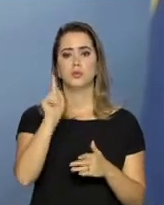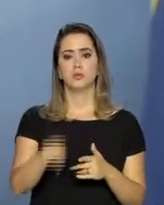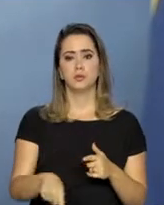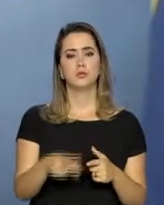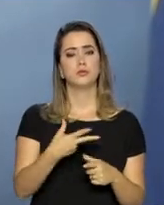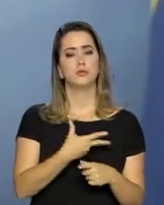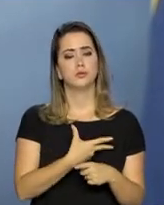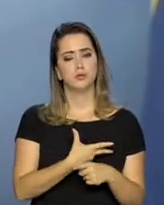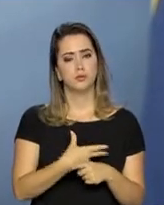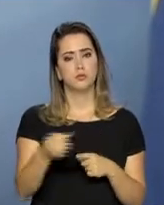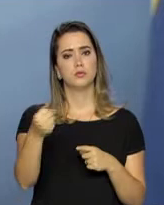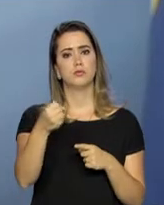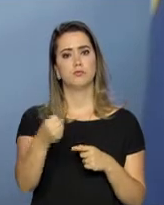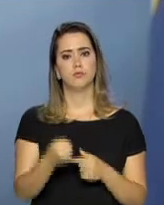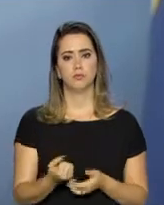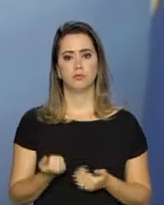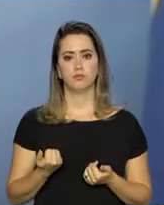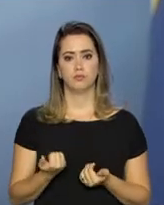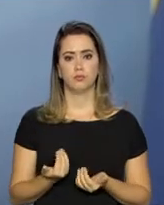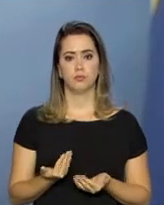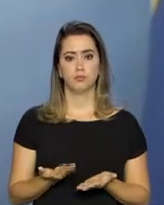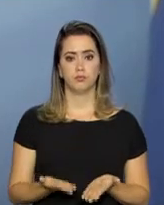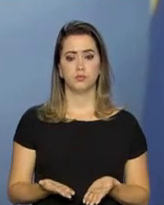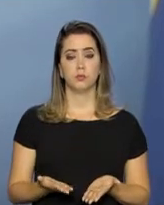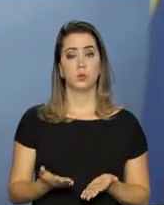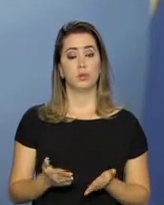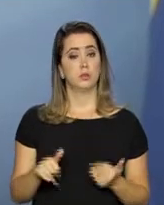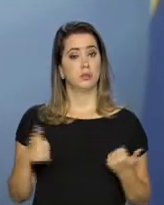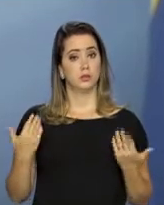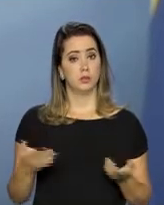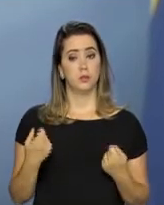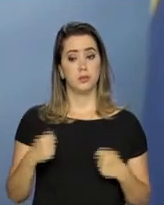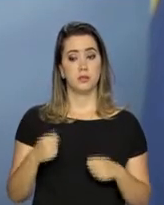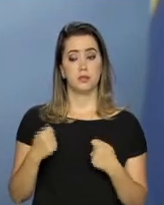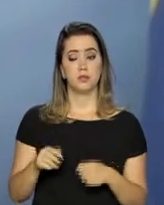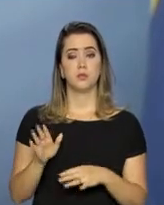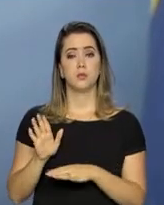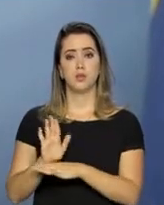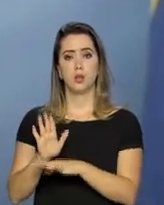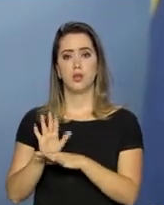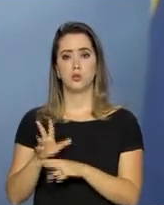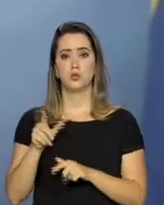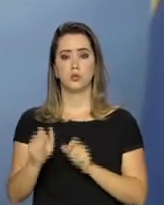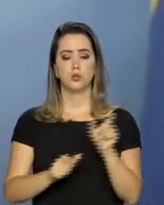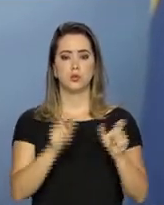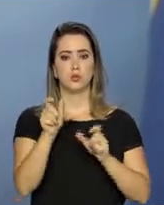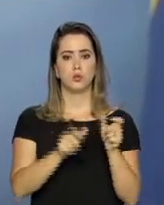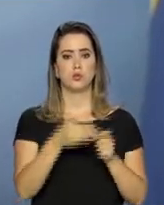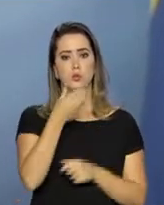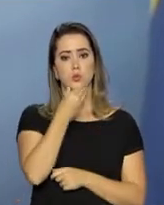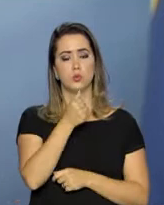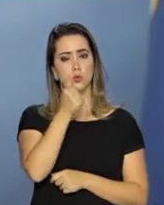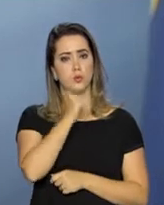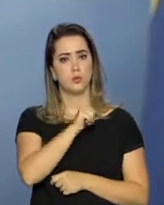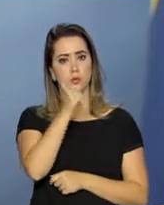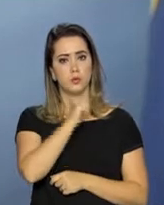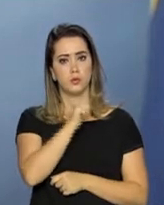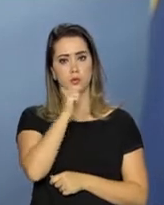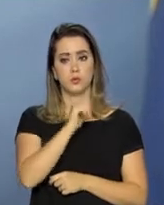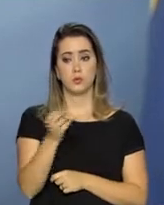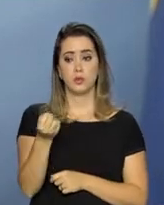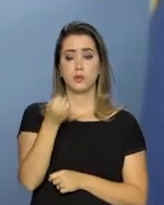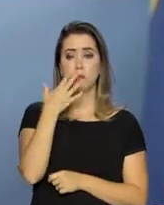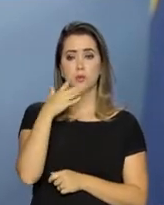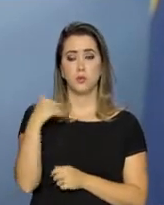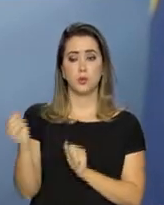ser um sucesso e contamos naturalmente com todos os homens e mulheres de bem ao nosso